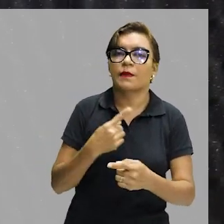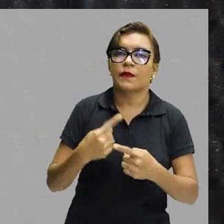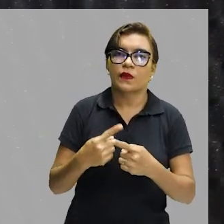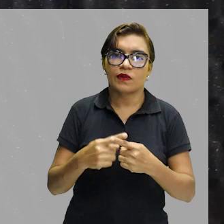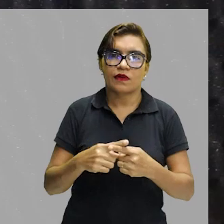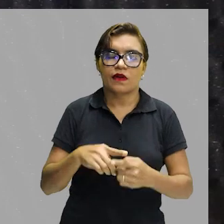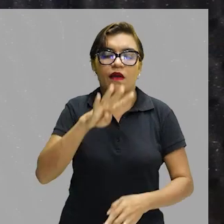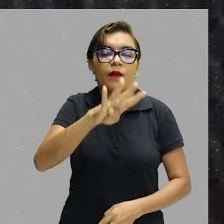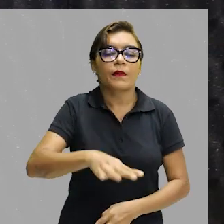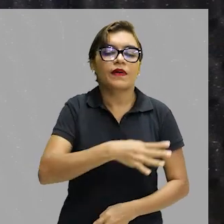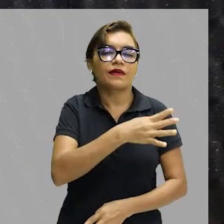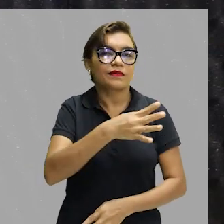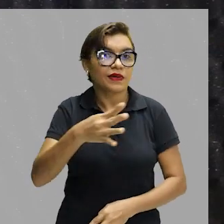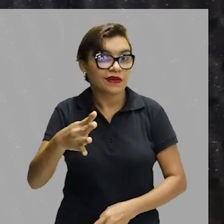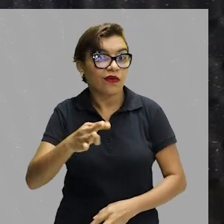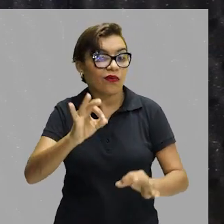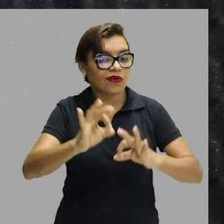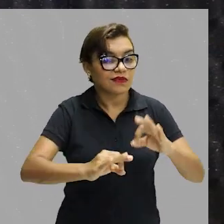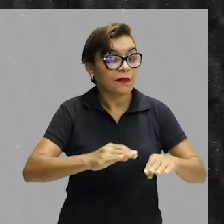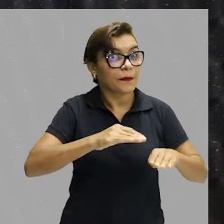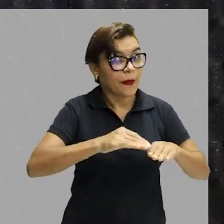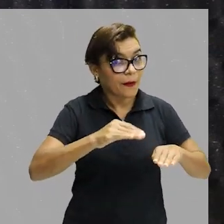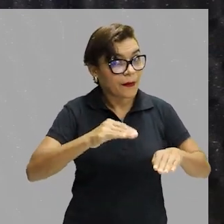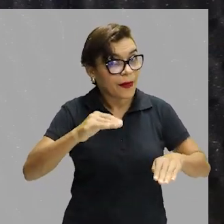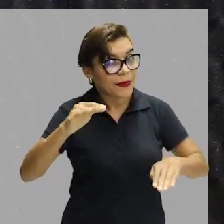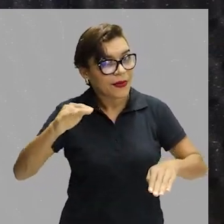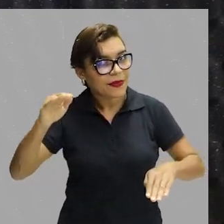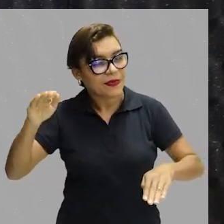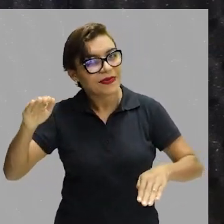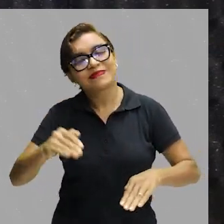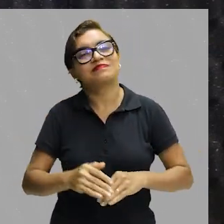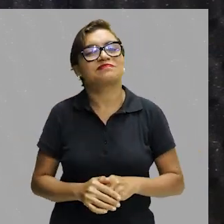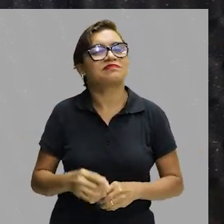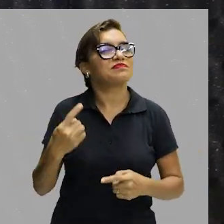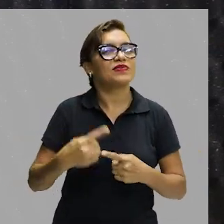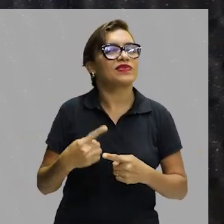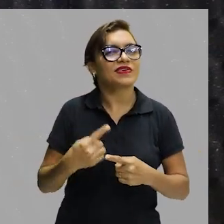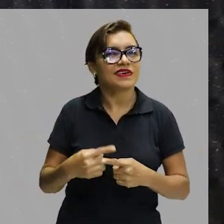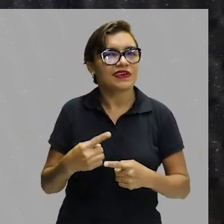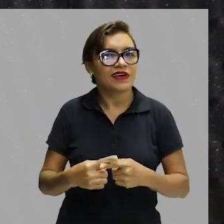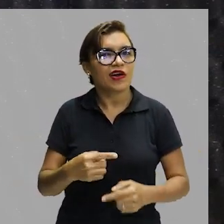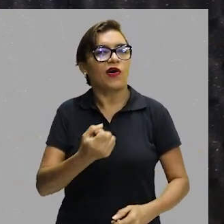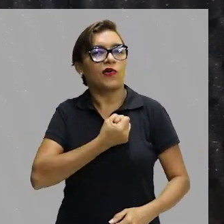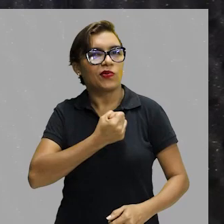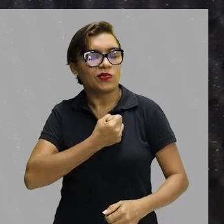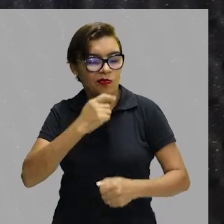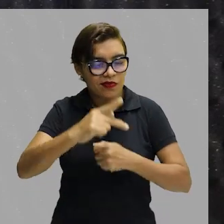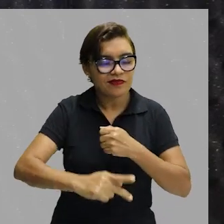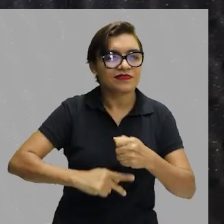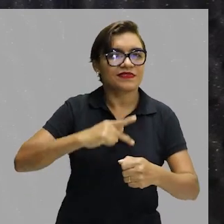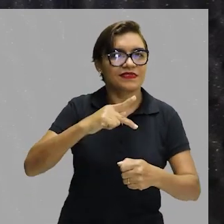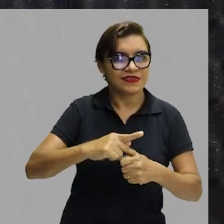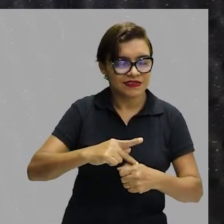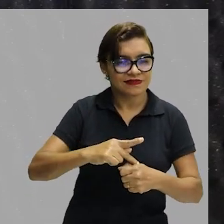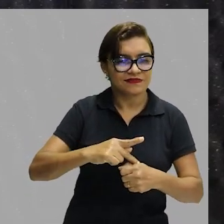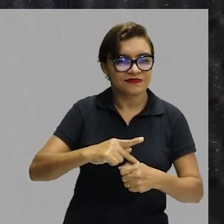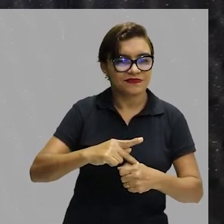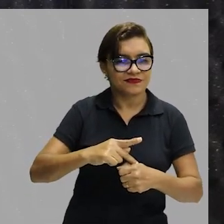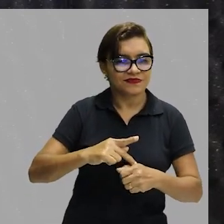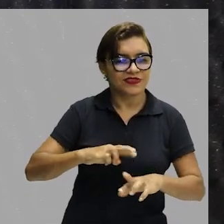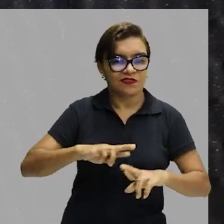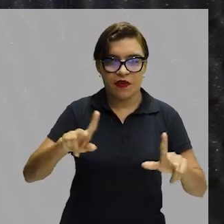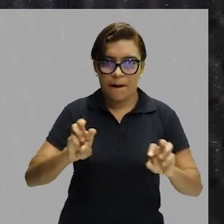periódica está organizada em ordem crescente. Mas em ordem crescente de quê, turma? Do número atômico e não da